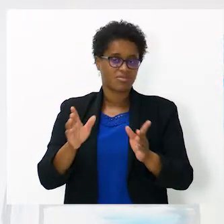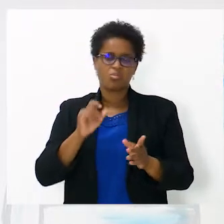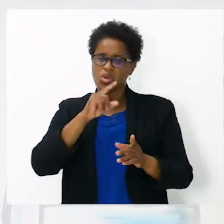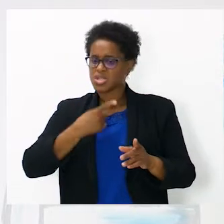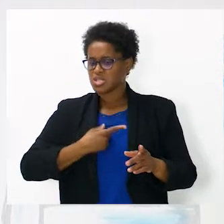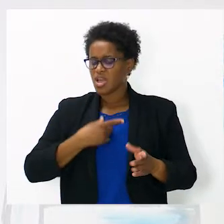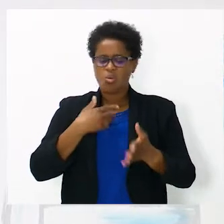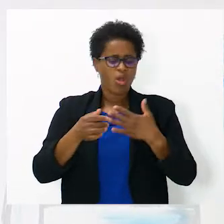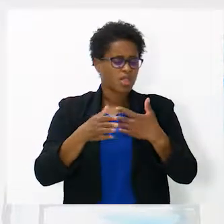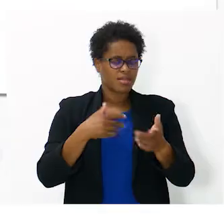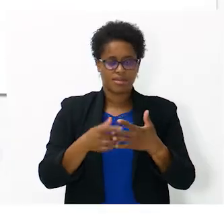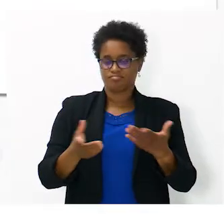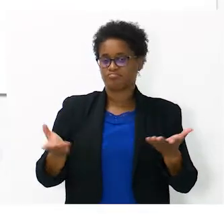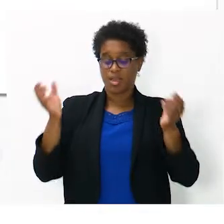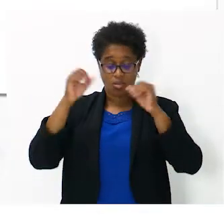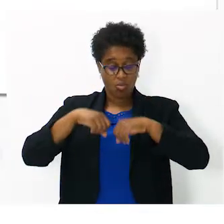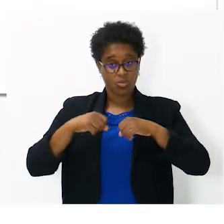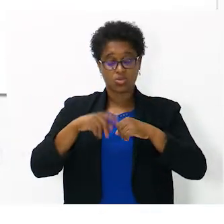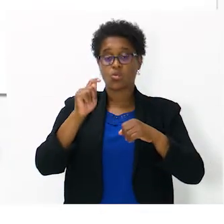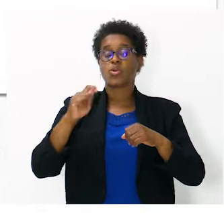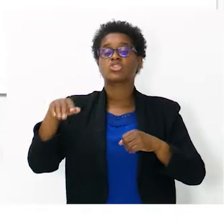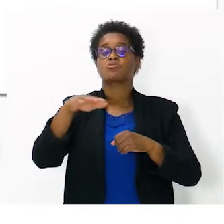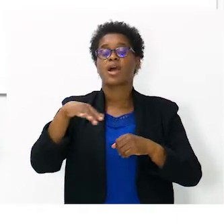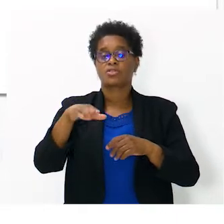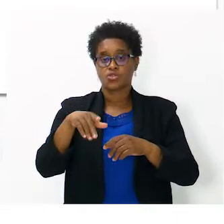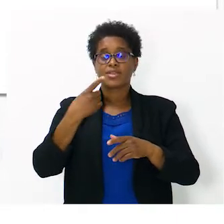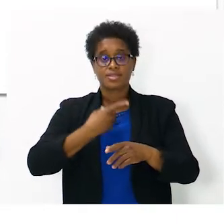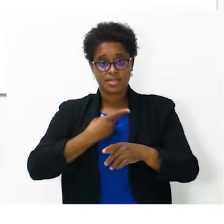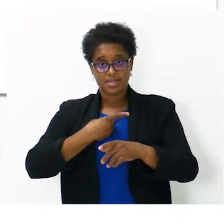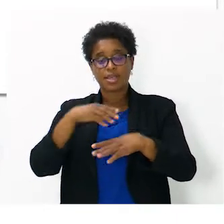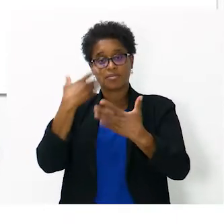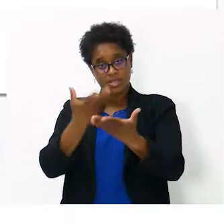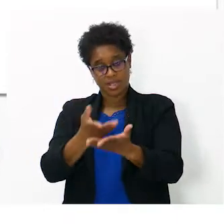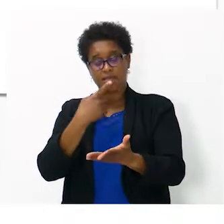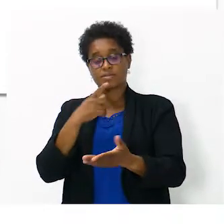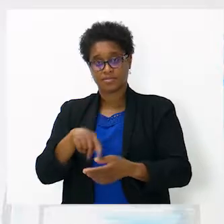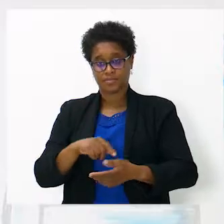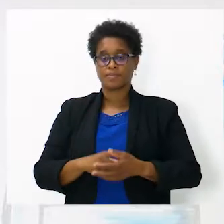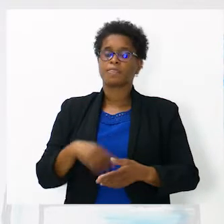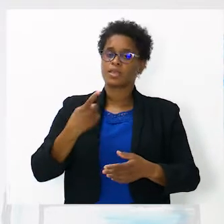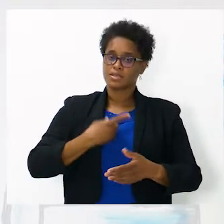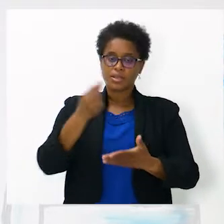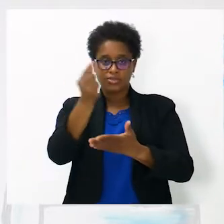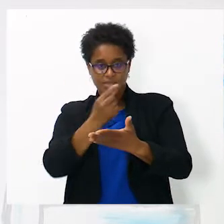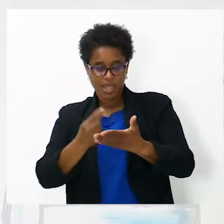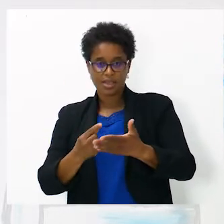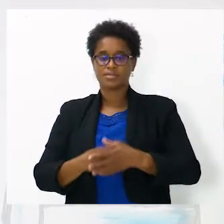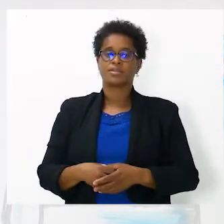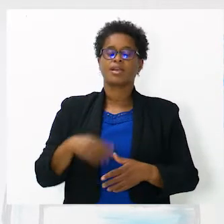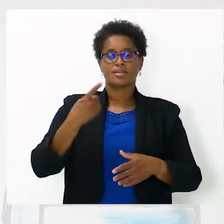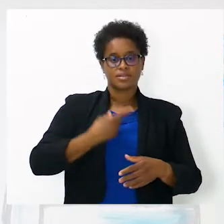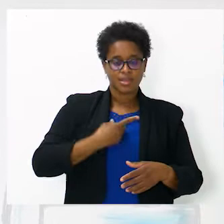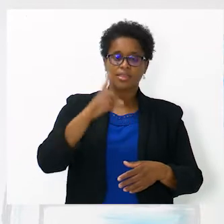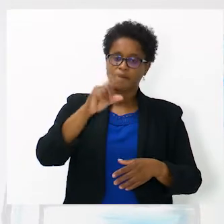denominador pode ser qualquer, de acordo com o espaço a ser representado, a ser desenhado,